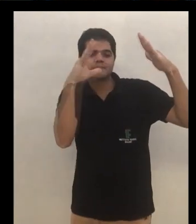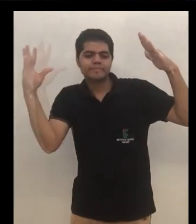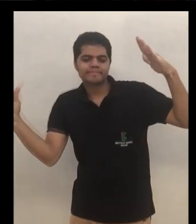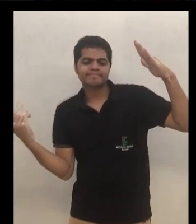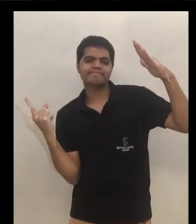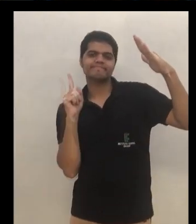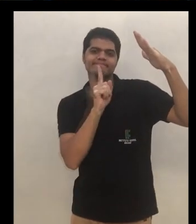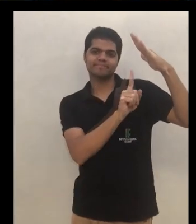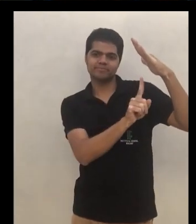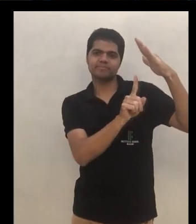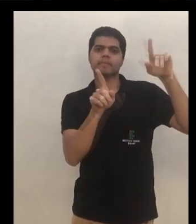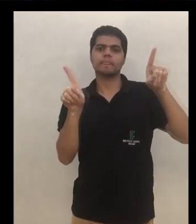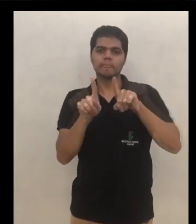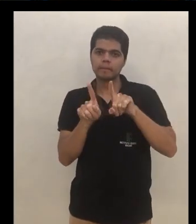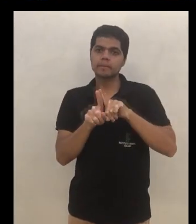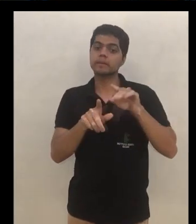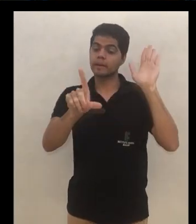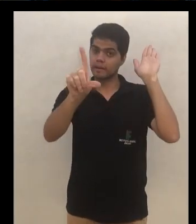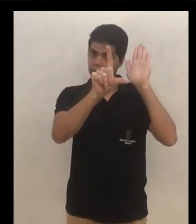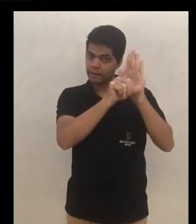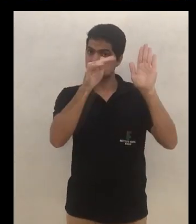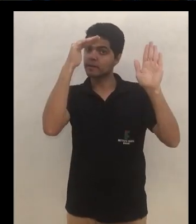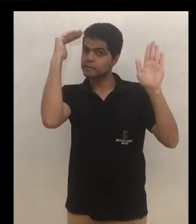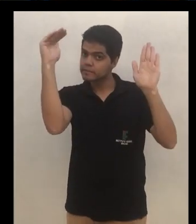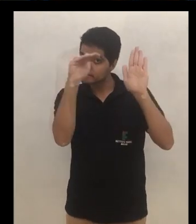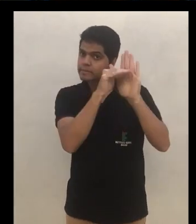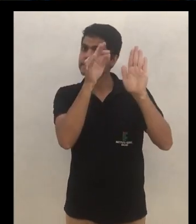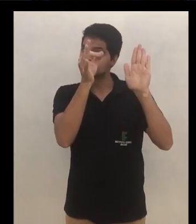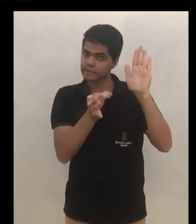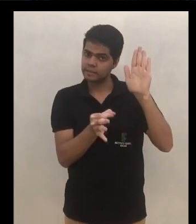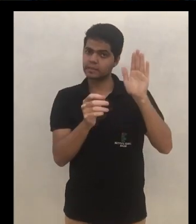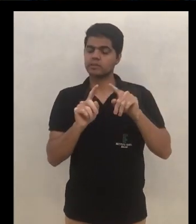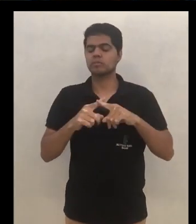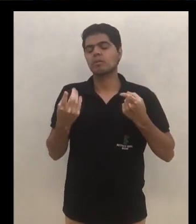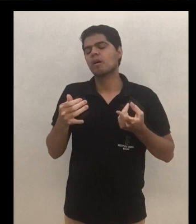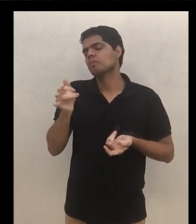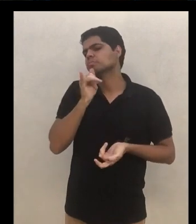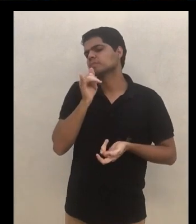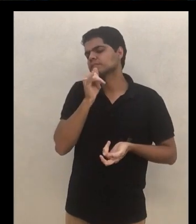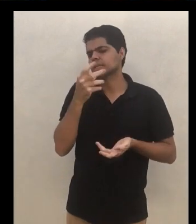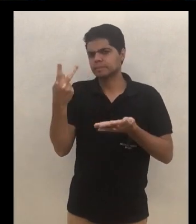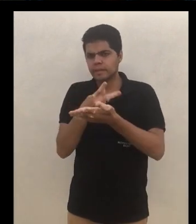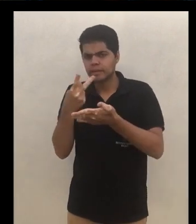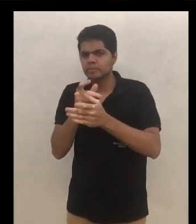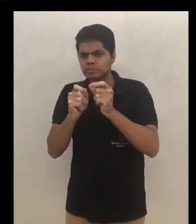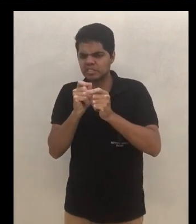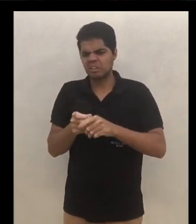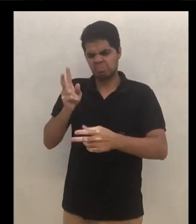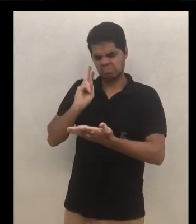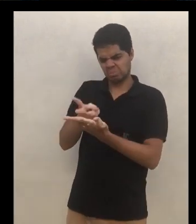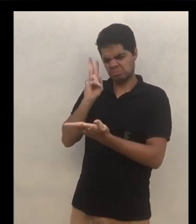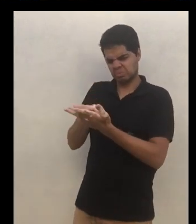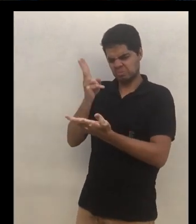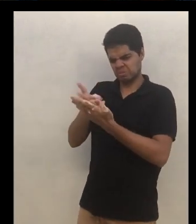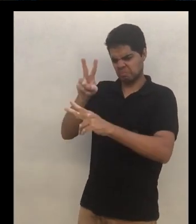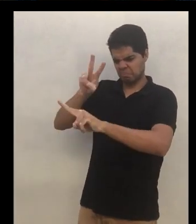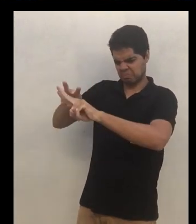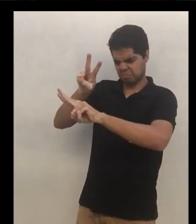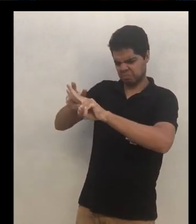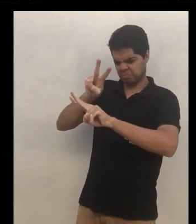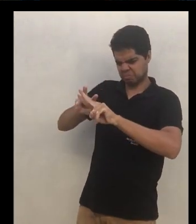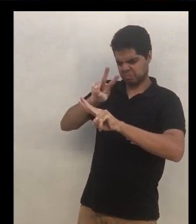manhã e à noite, né, mas a lei permite. Não será permitido você criar totalmente preso, que é igual ao